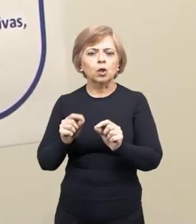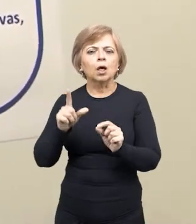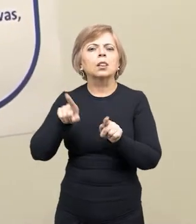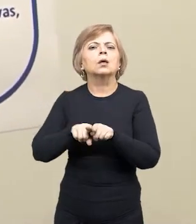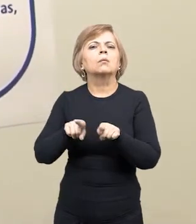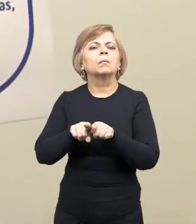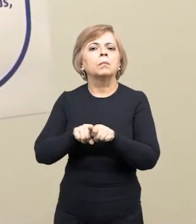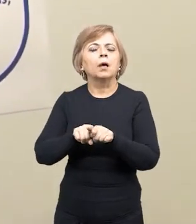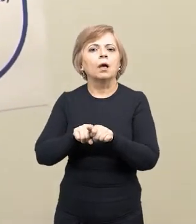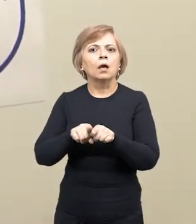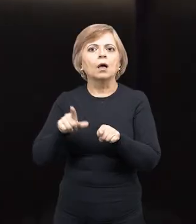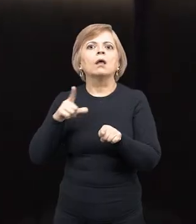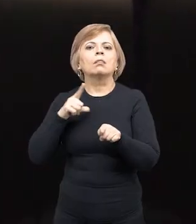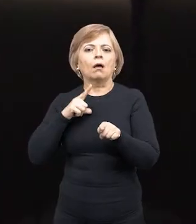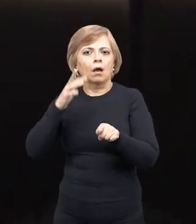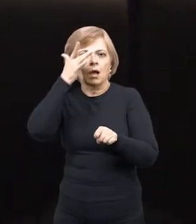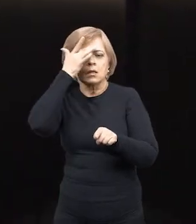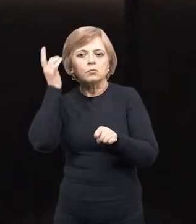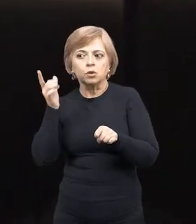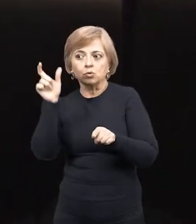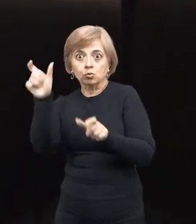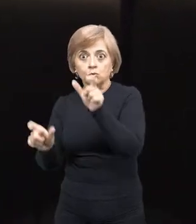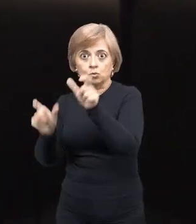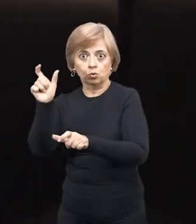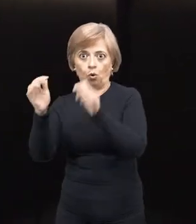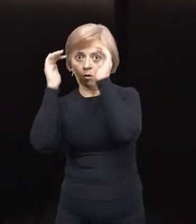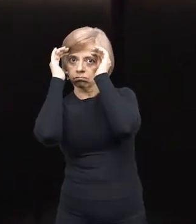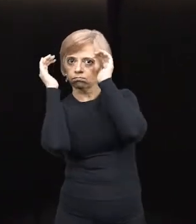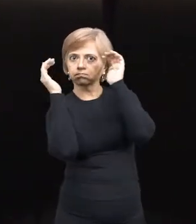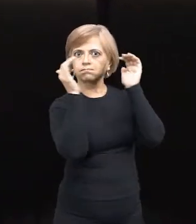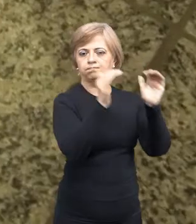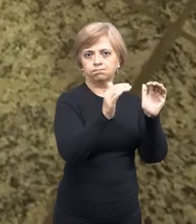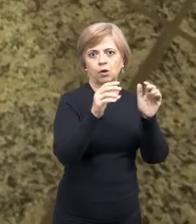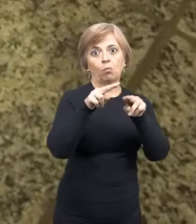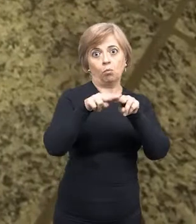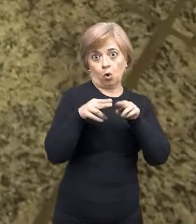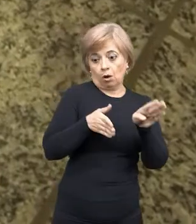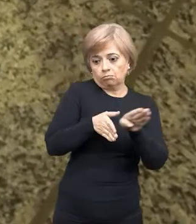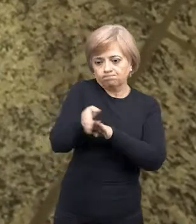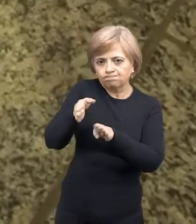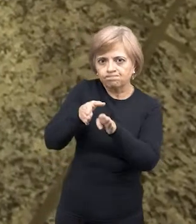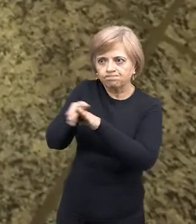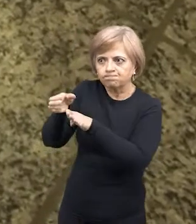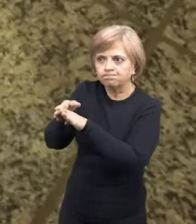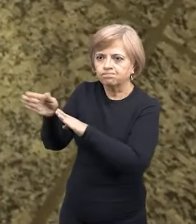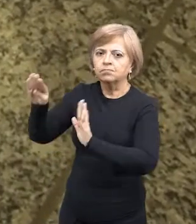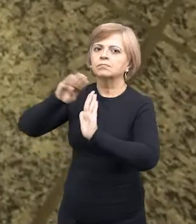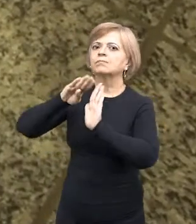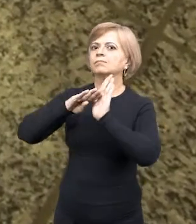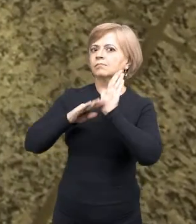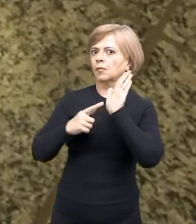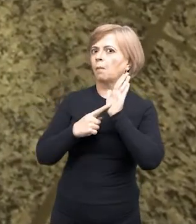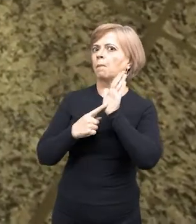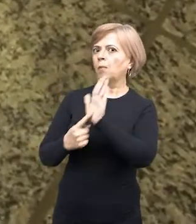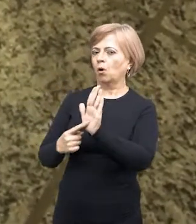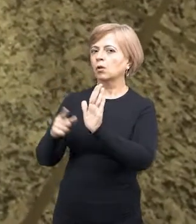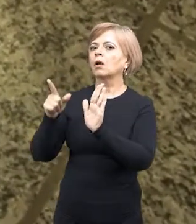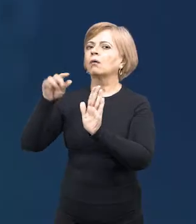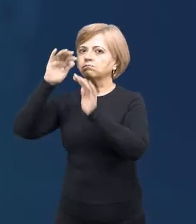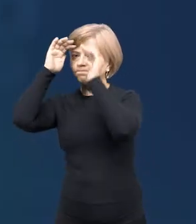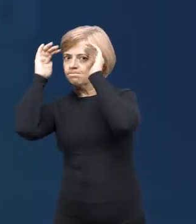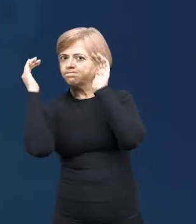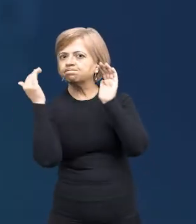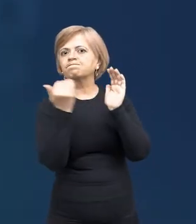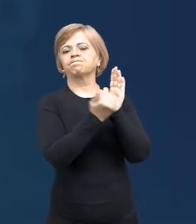gere uma maior aderência também dos integrantes às orientações que estão nele contidas, né? Ao mesmo tempo